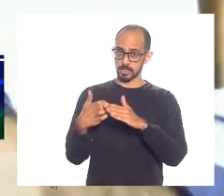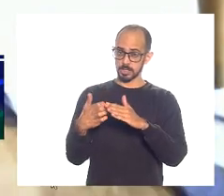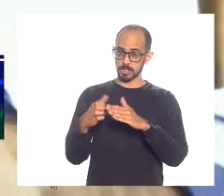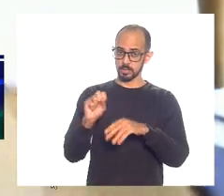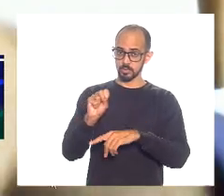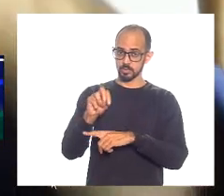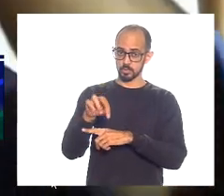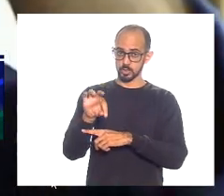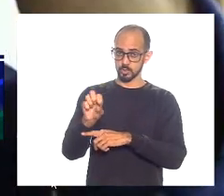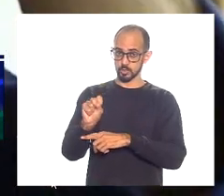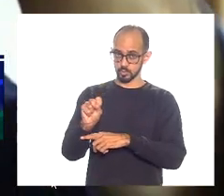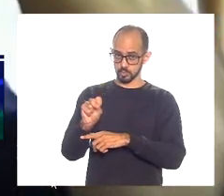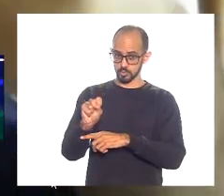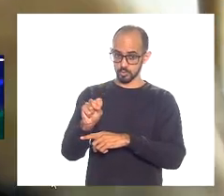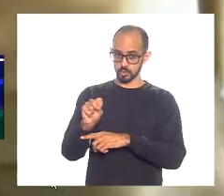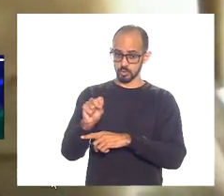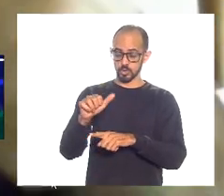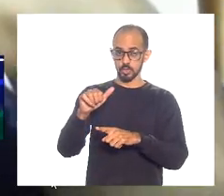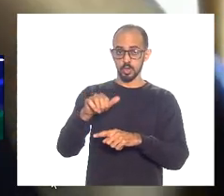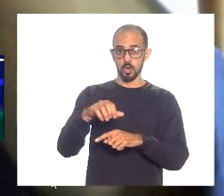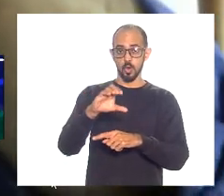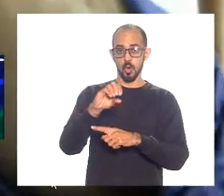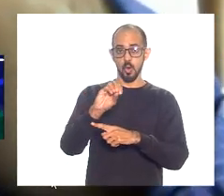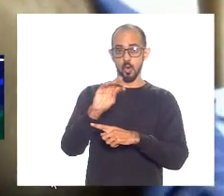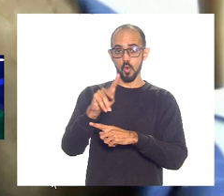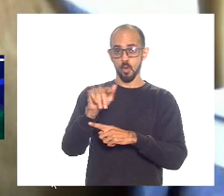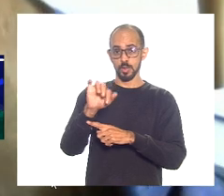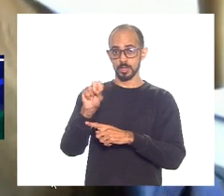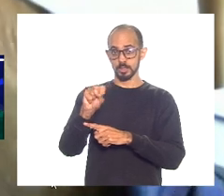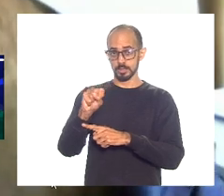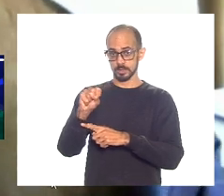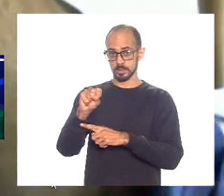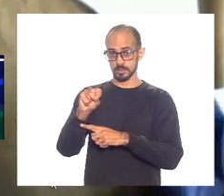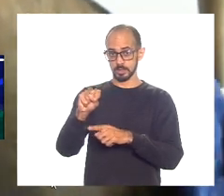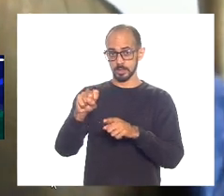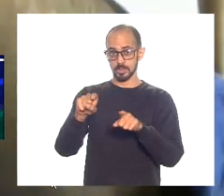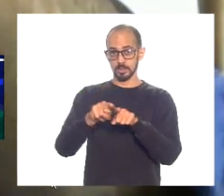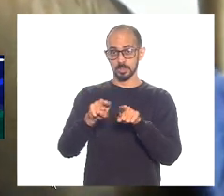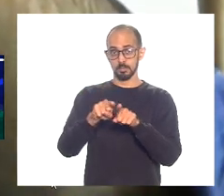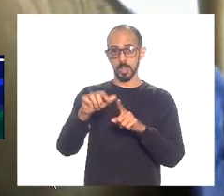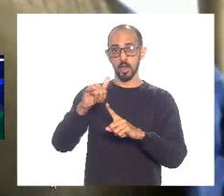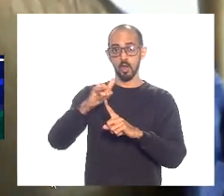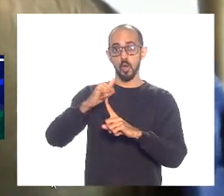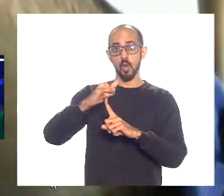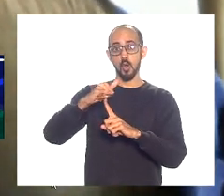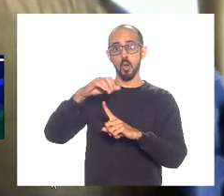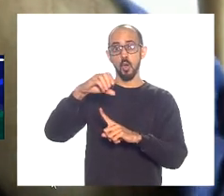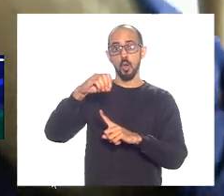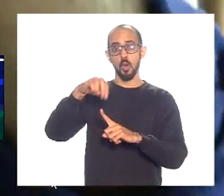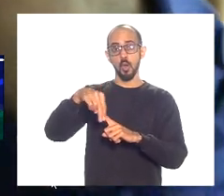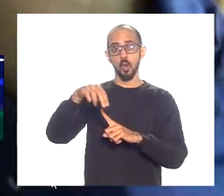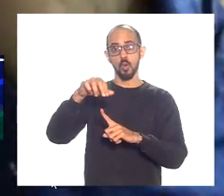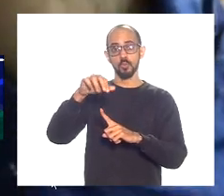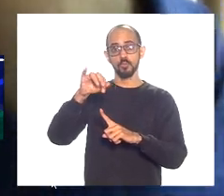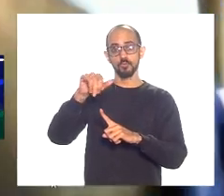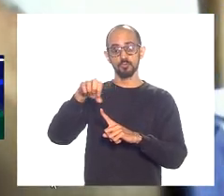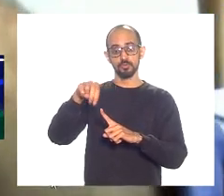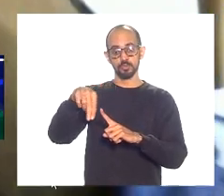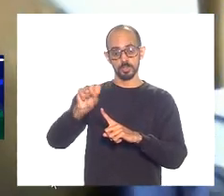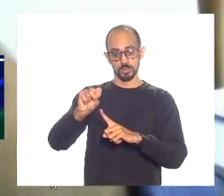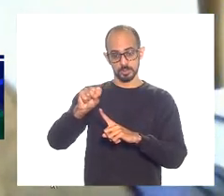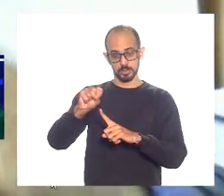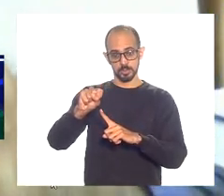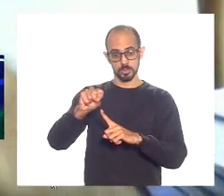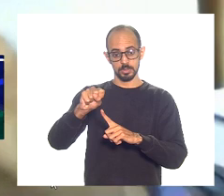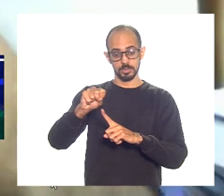Santos Dumont, Congonhas e Belo Horizonte. Acho que chama Belo Horizonte, chama Cofins, né? E